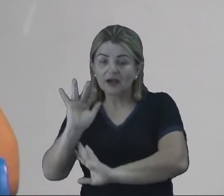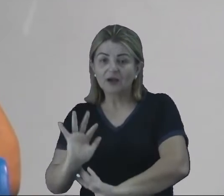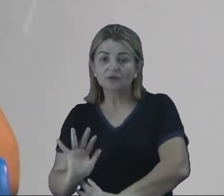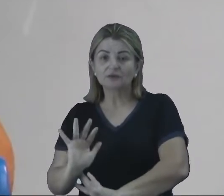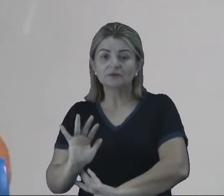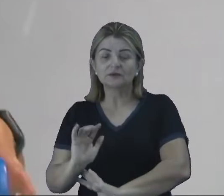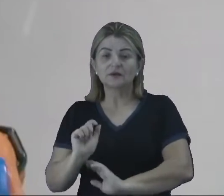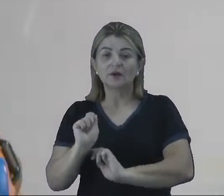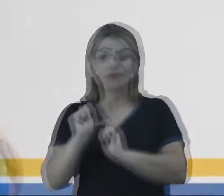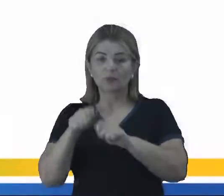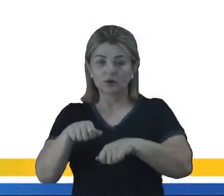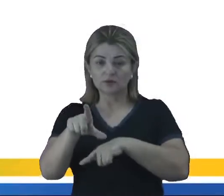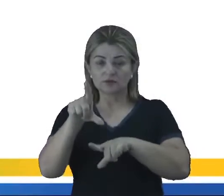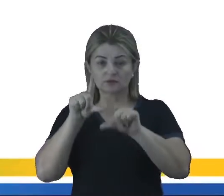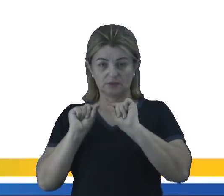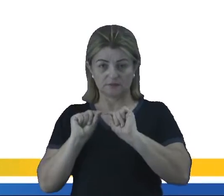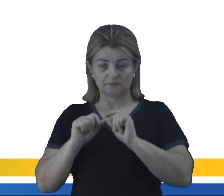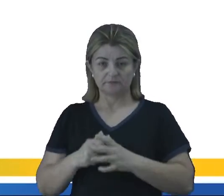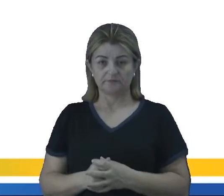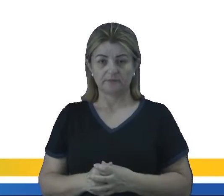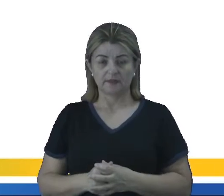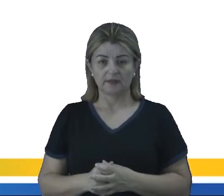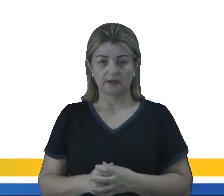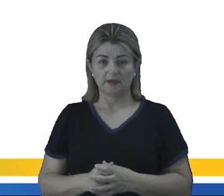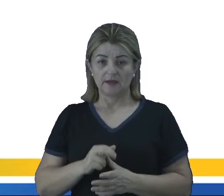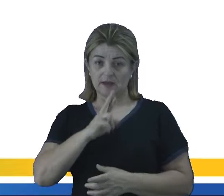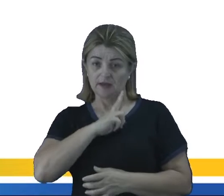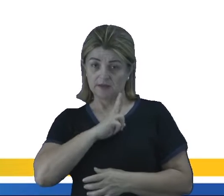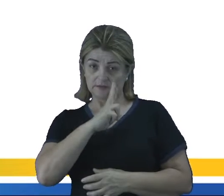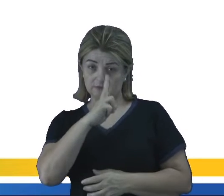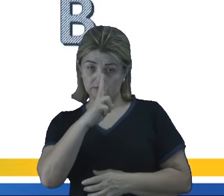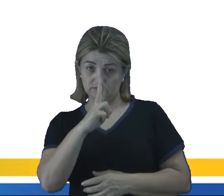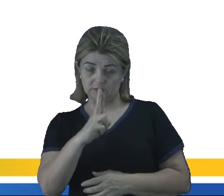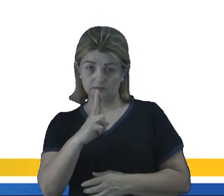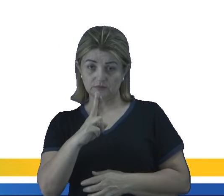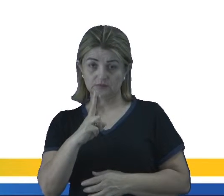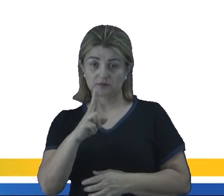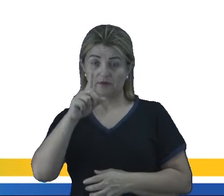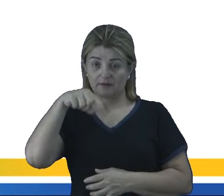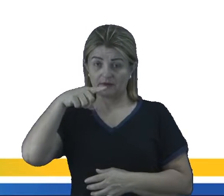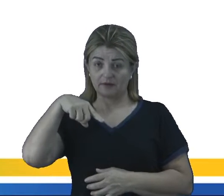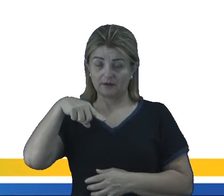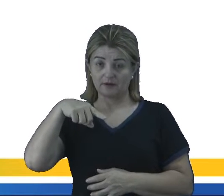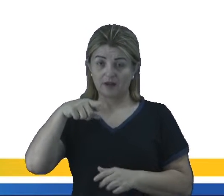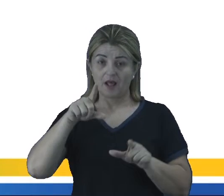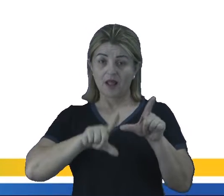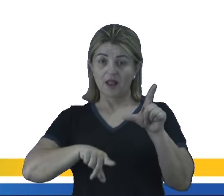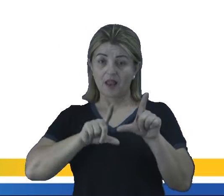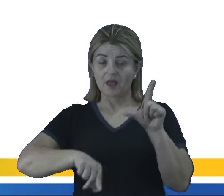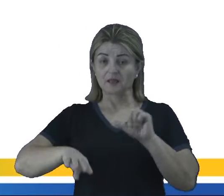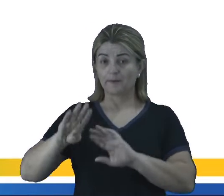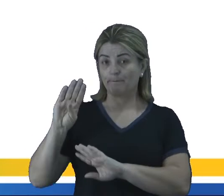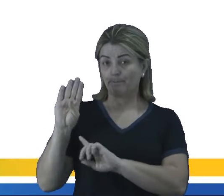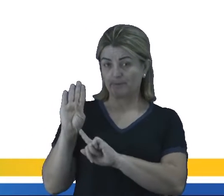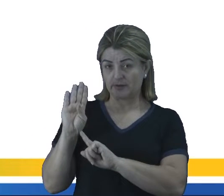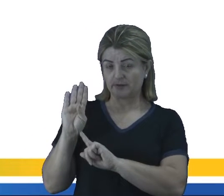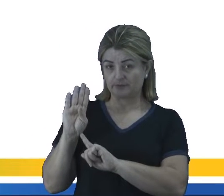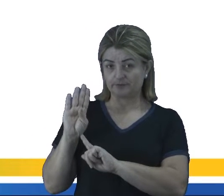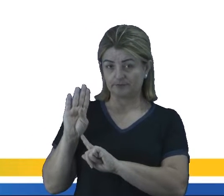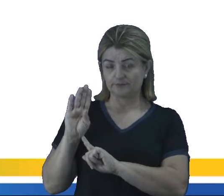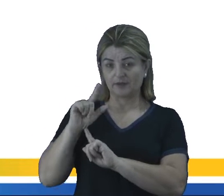sociedade. E, sendo um leitor, você começa a desenvolver agilidade quanto à leitura dos